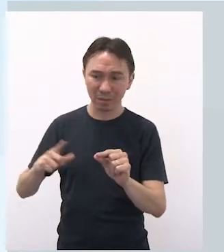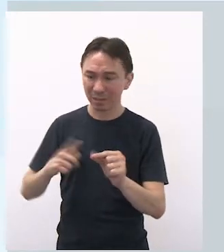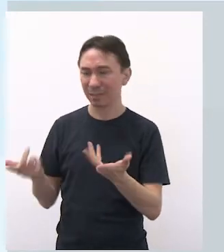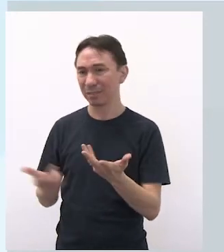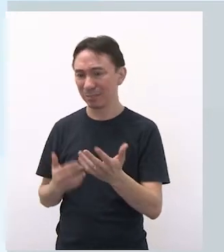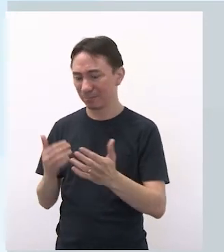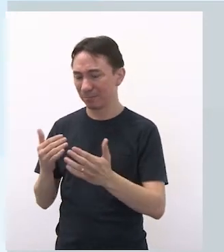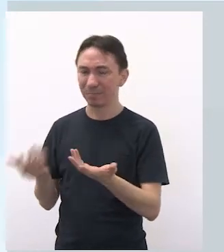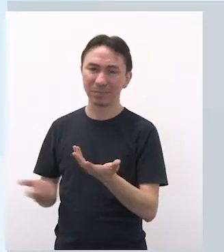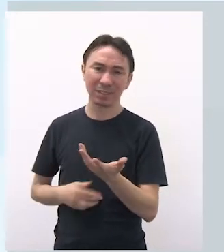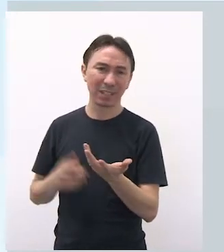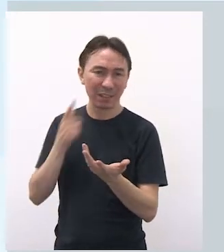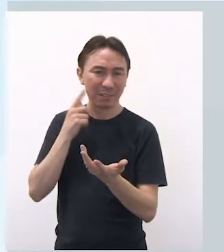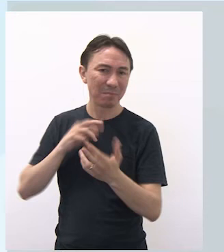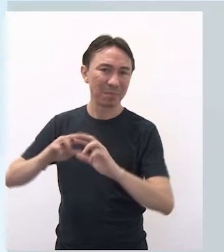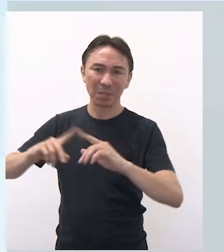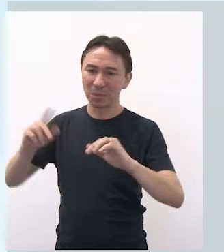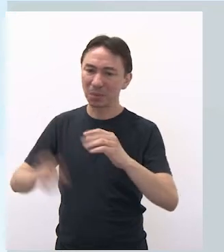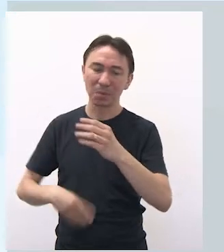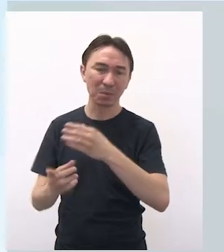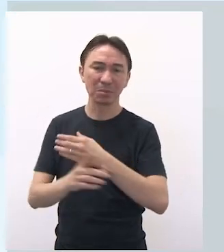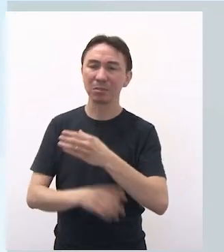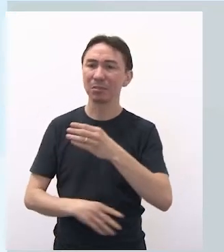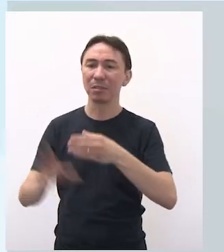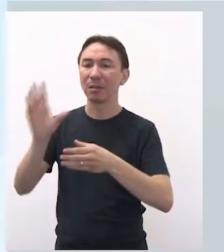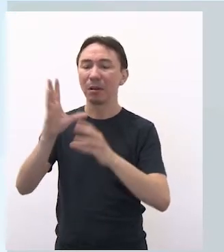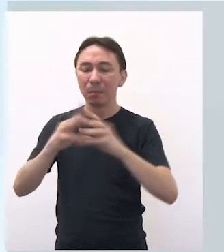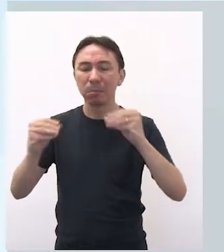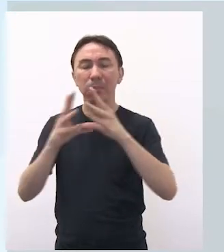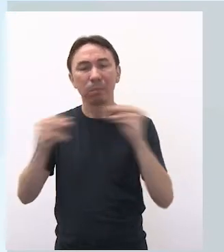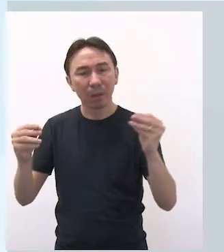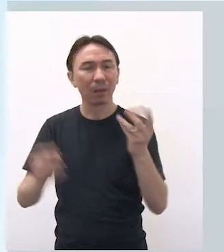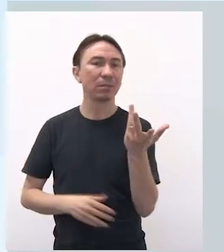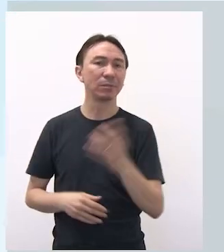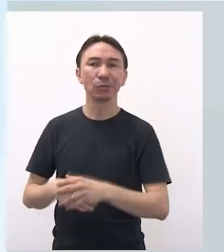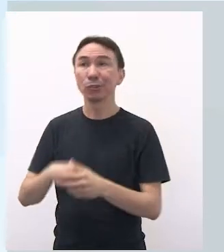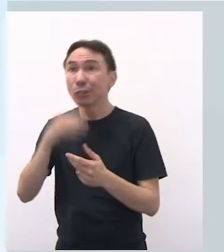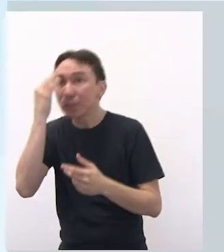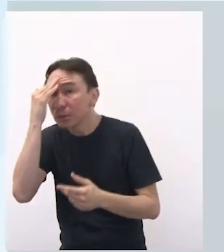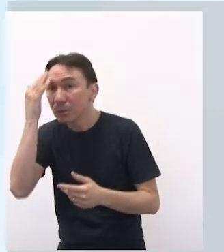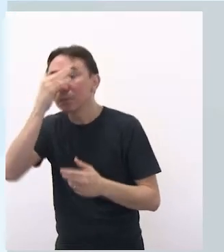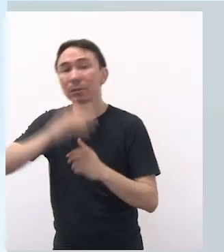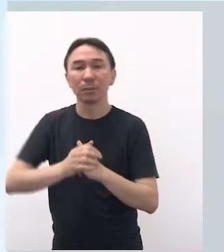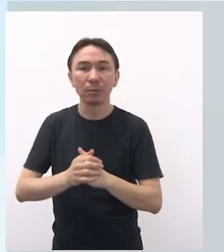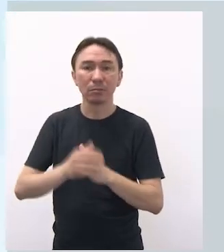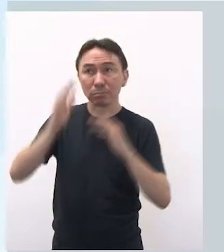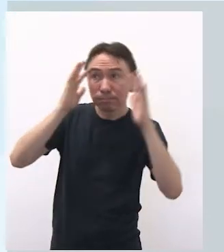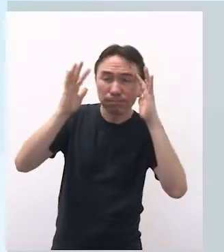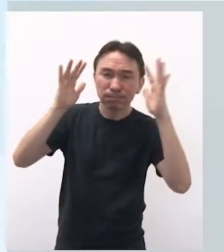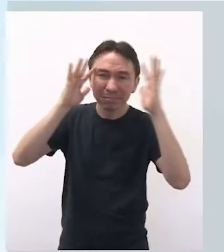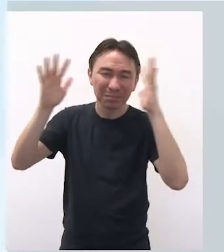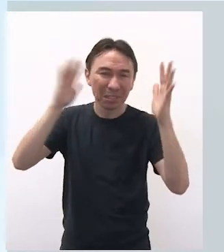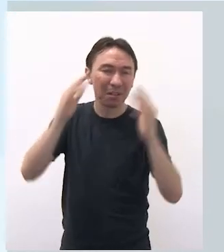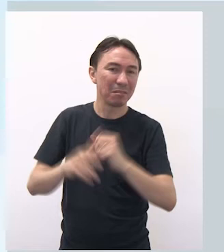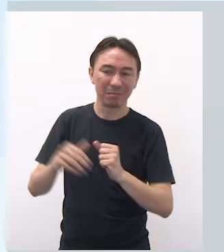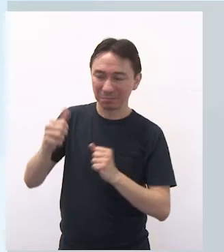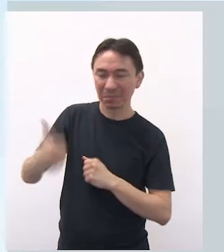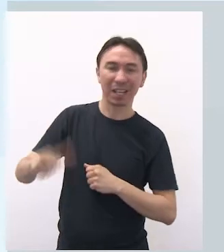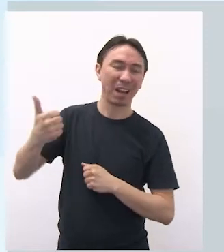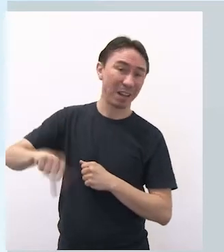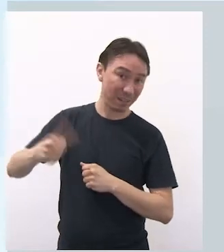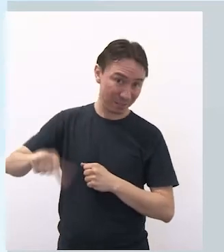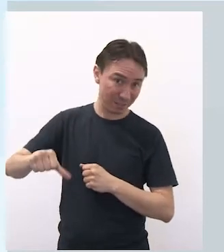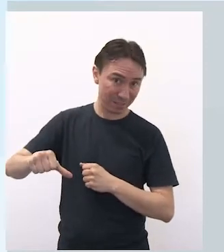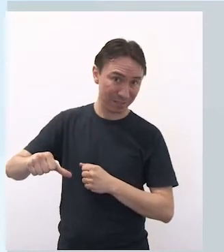de abstração, de compreensão, de reflexão, de análise. Então, eu já subo um